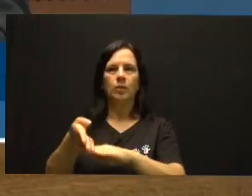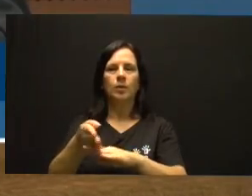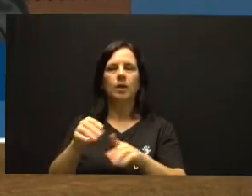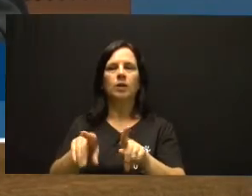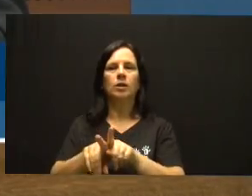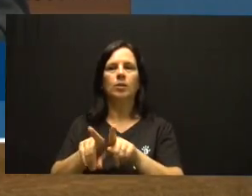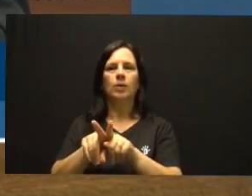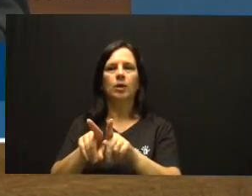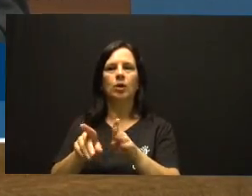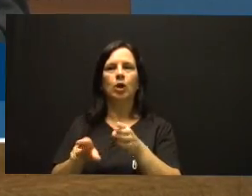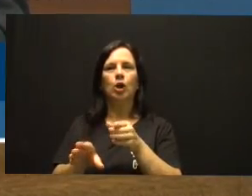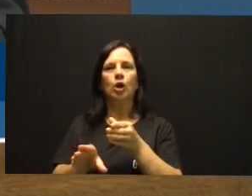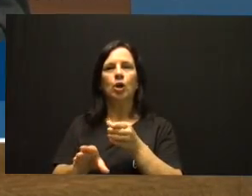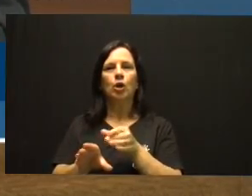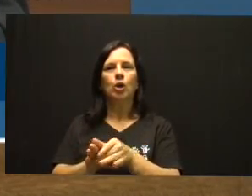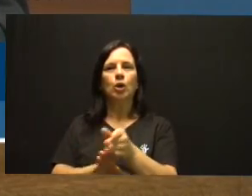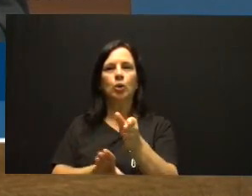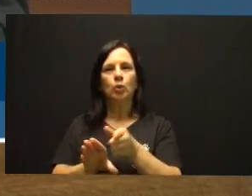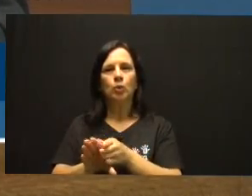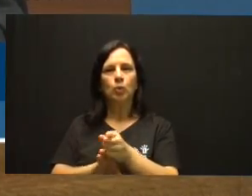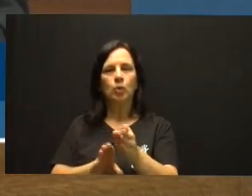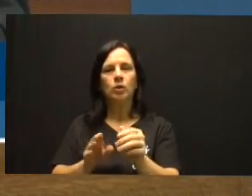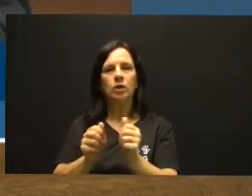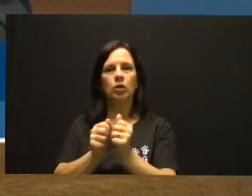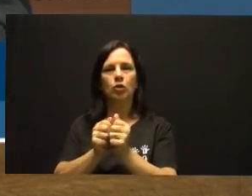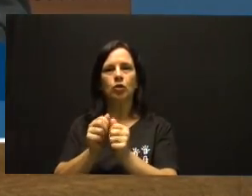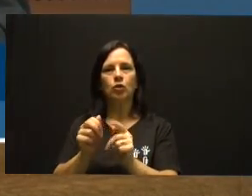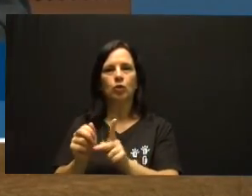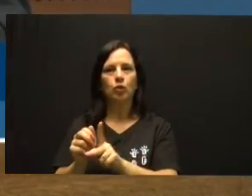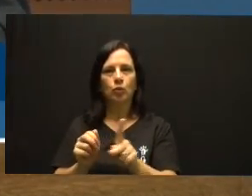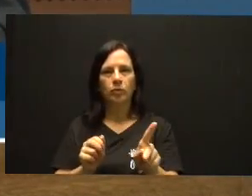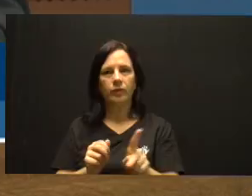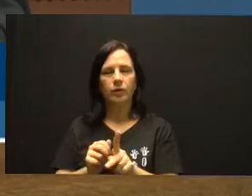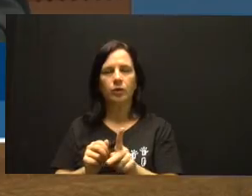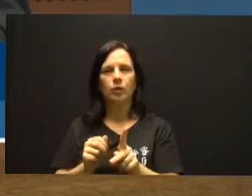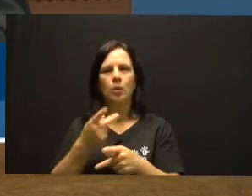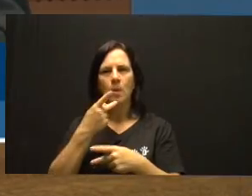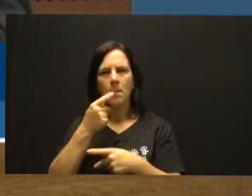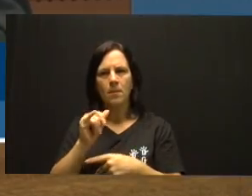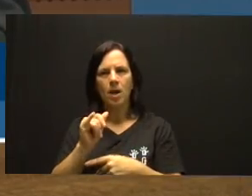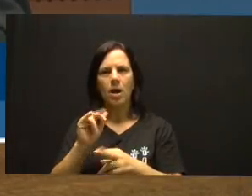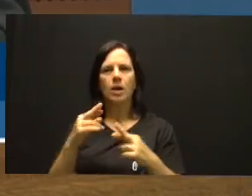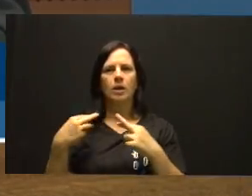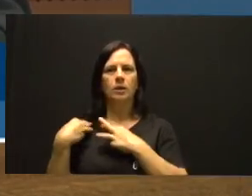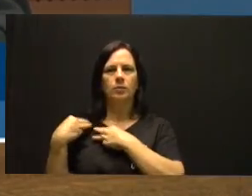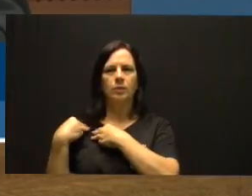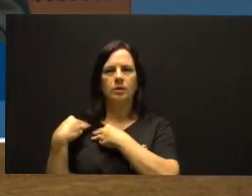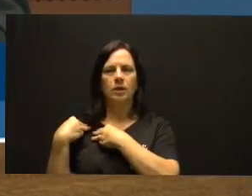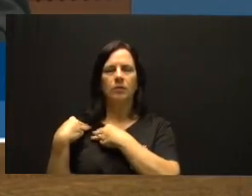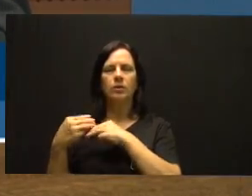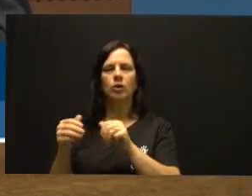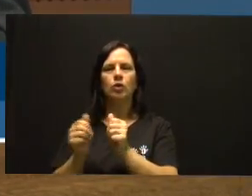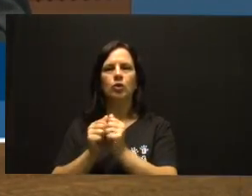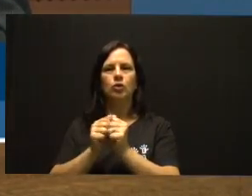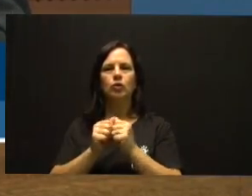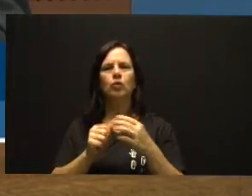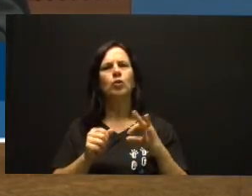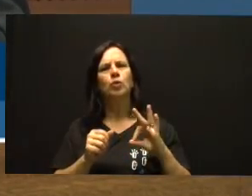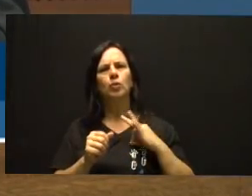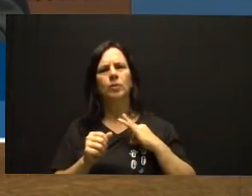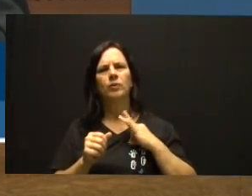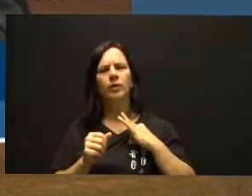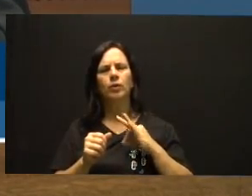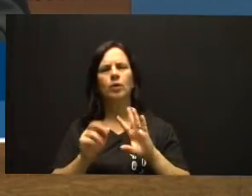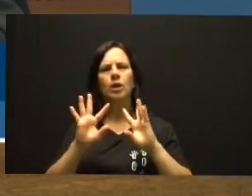do Conselho da Escola e professores, pais e responsáveis, onde a Prefeitura se